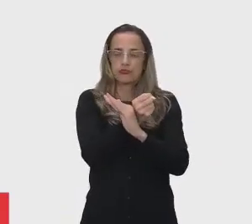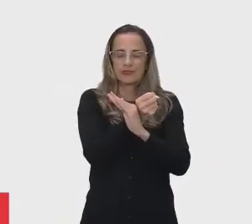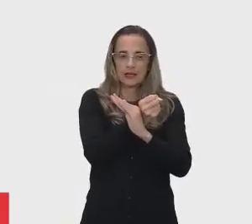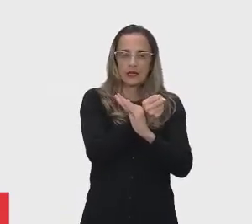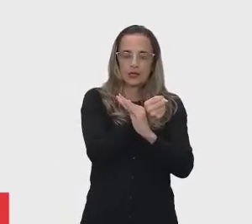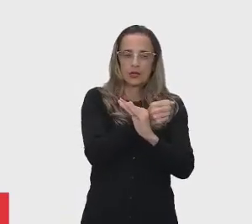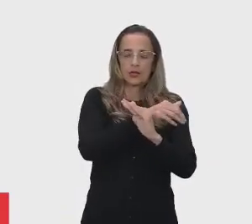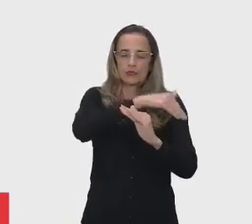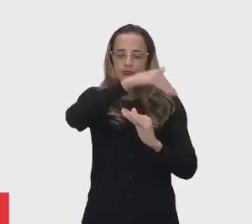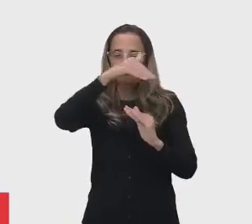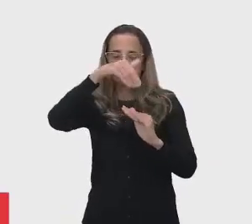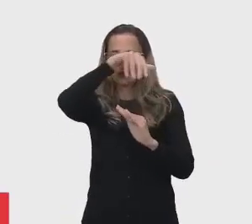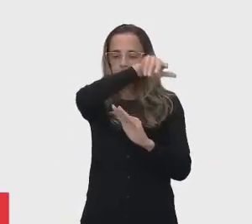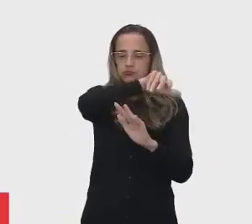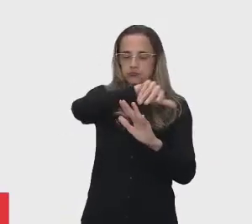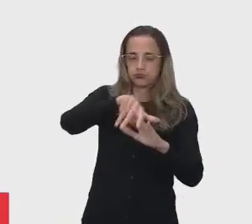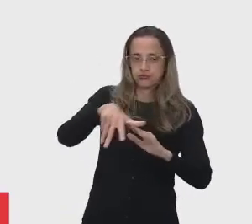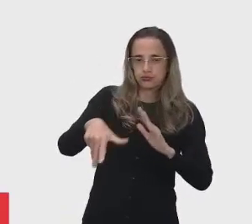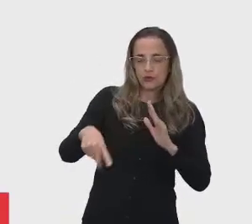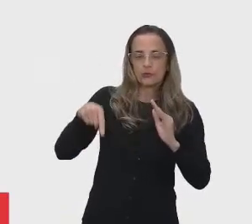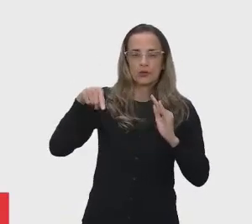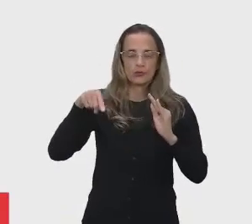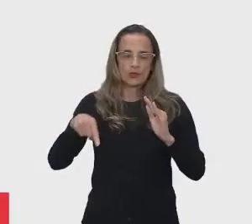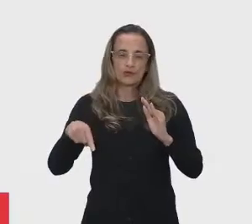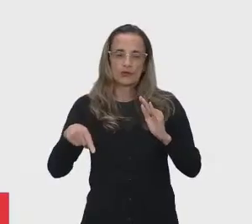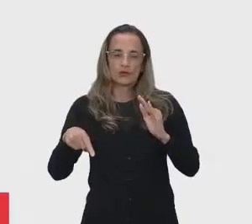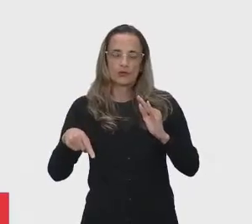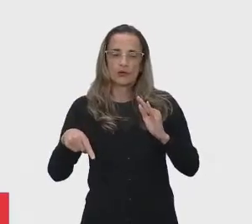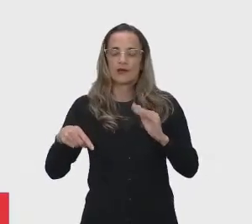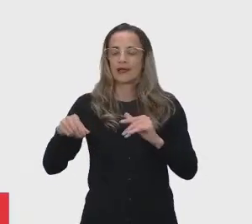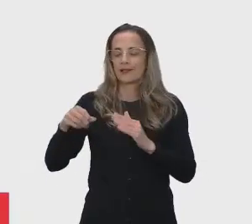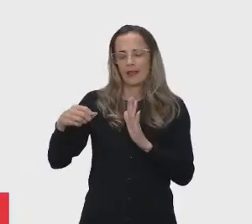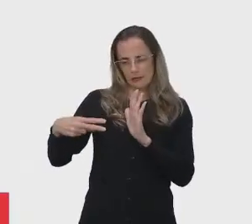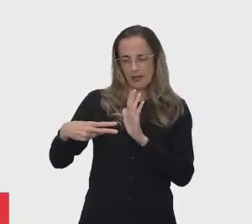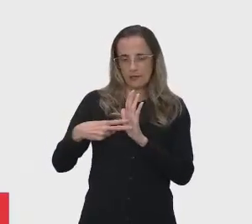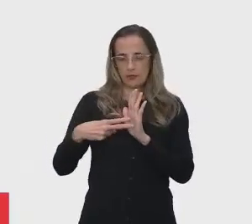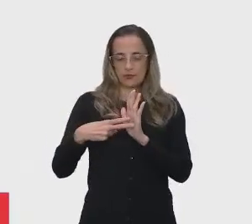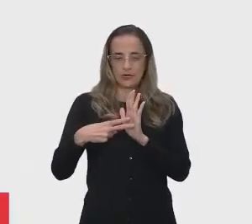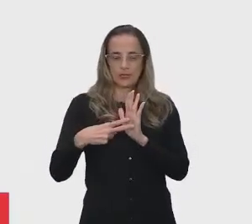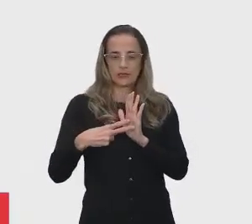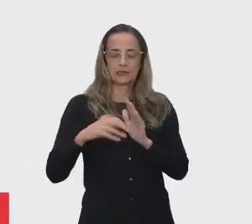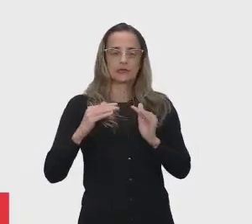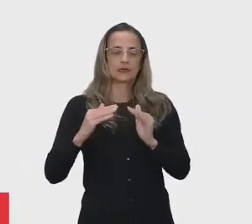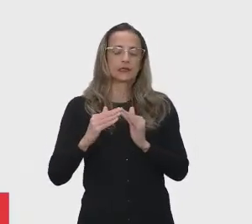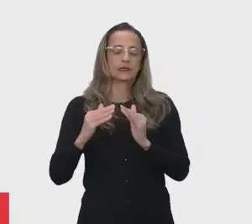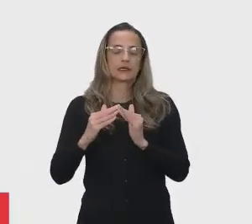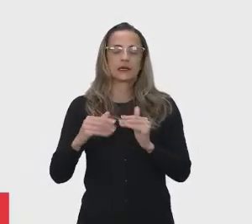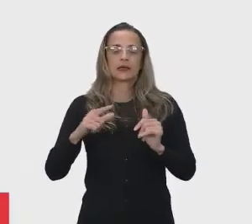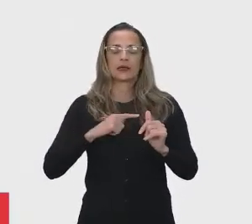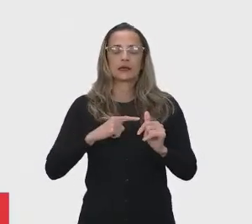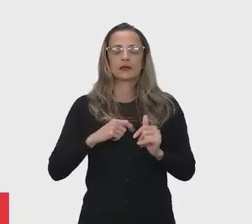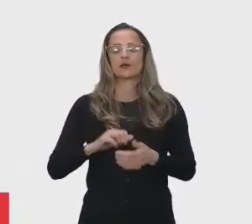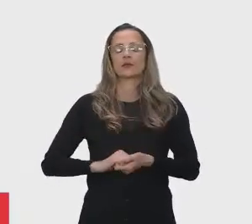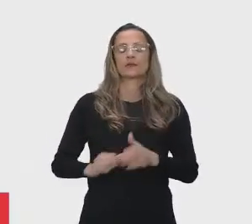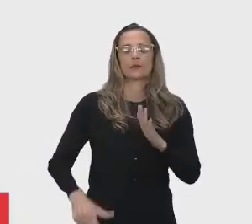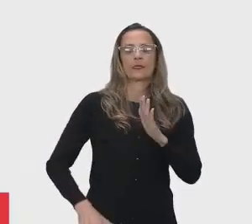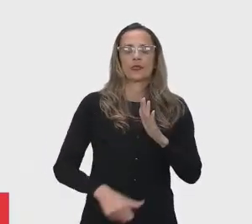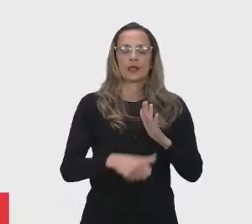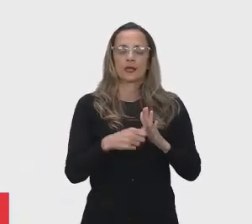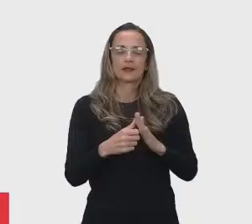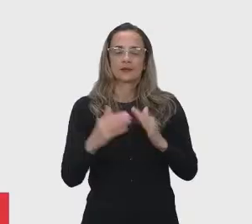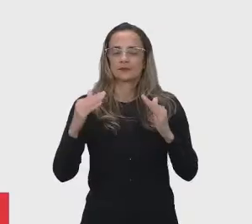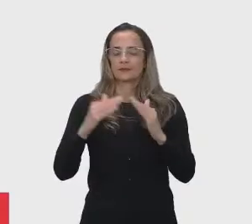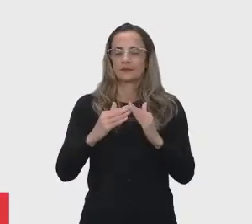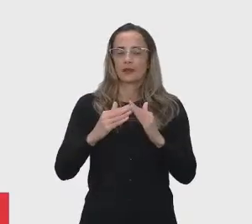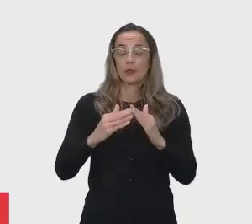vai passar pelo inversor e o inversor vai levar para as tomadas da sua casa. Então, a energia elétrica ela vai primeiro passar por toda a